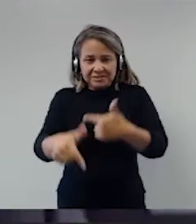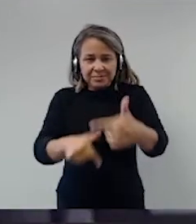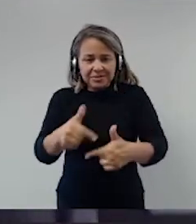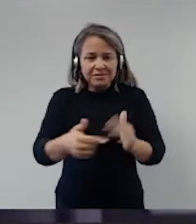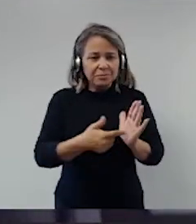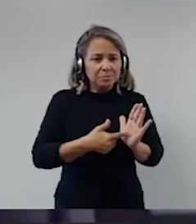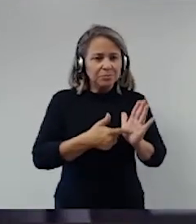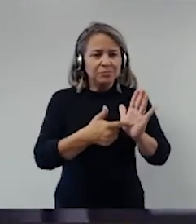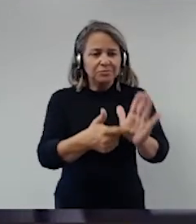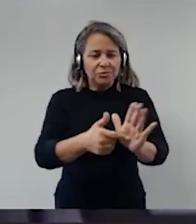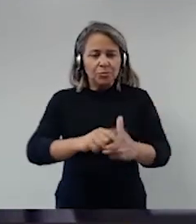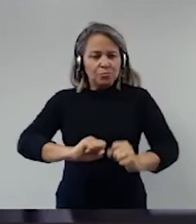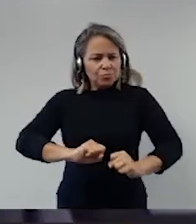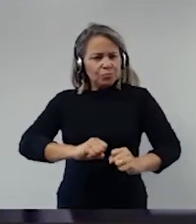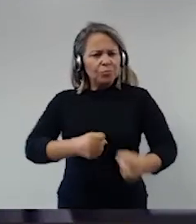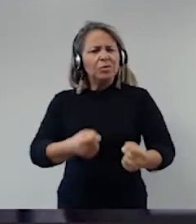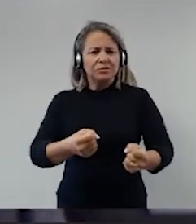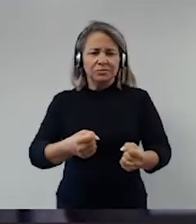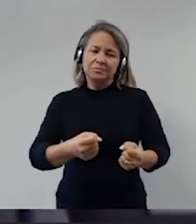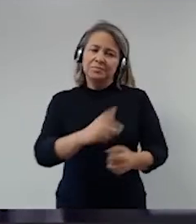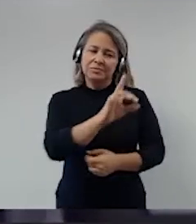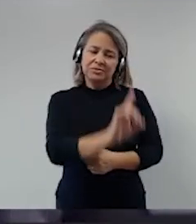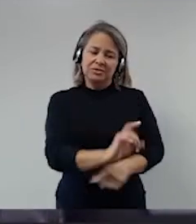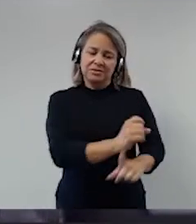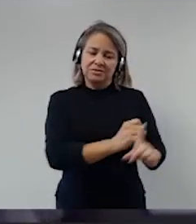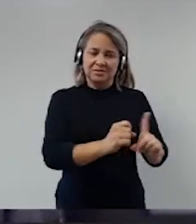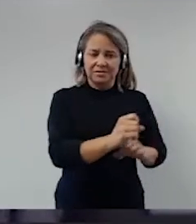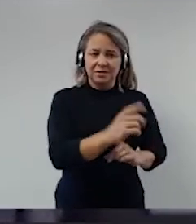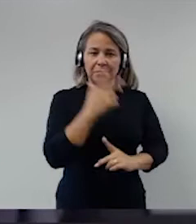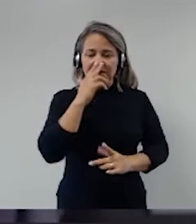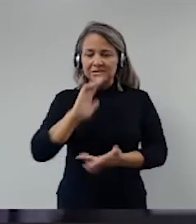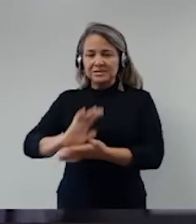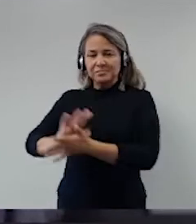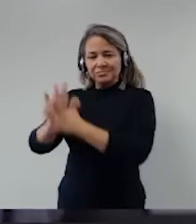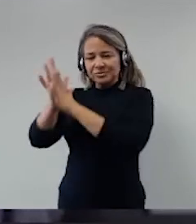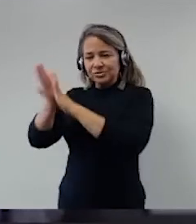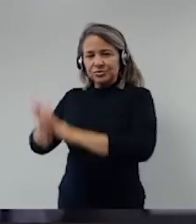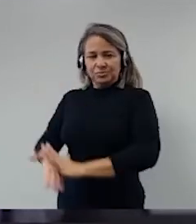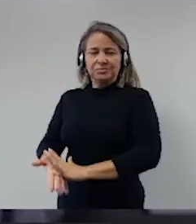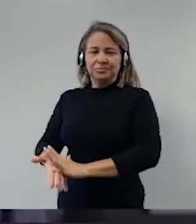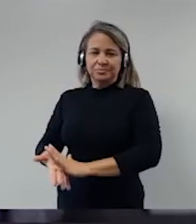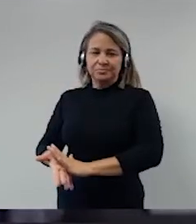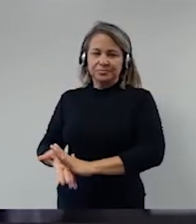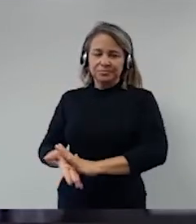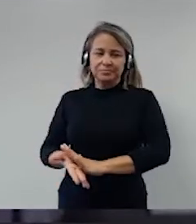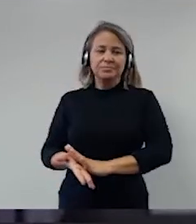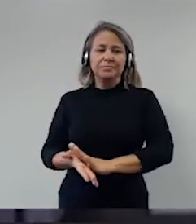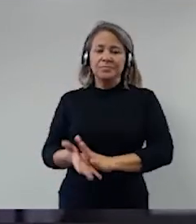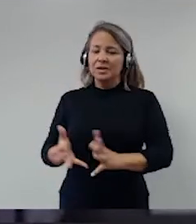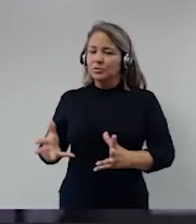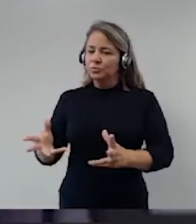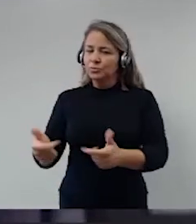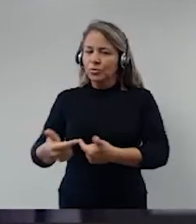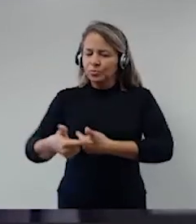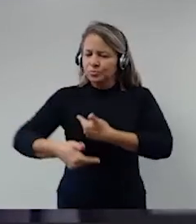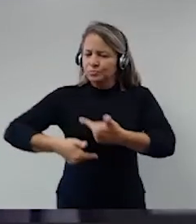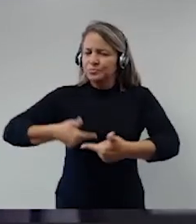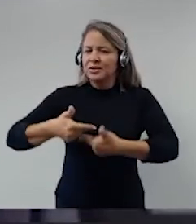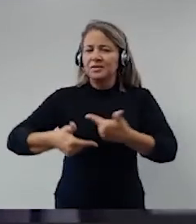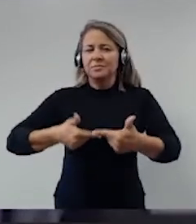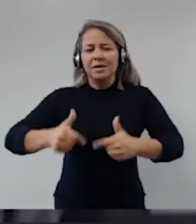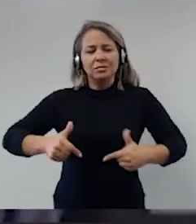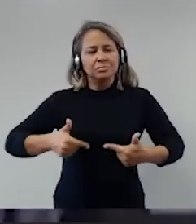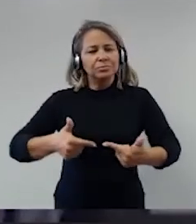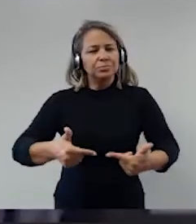ódio perverso aos direitos sociais. Ela desconstruiu o que eu acabei de falar, de todo um construto social